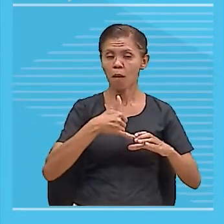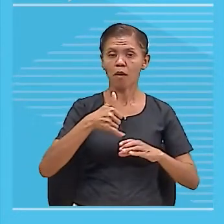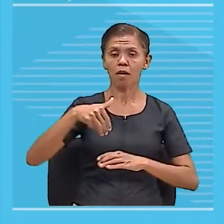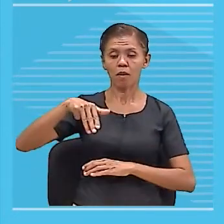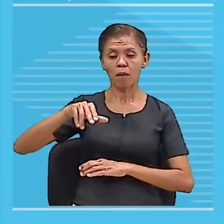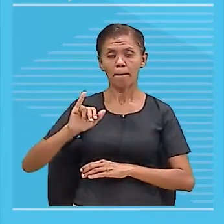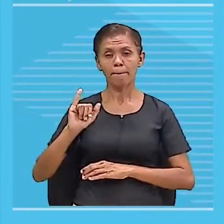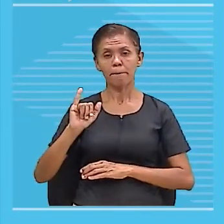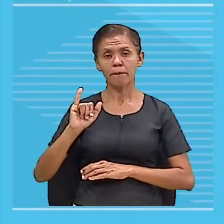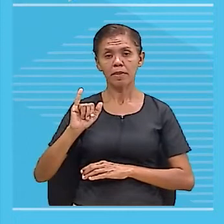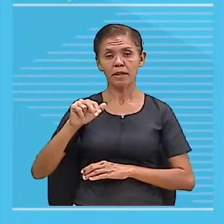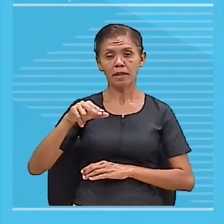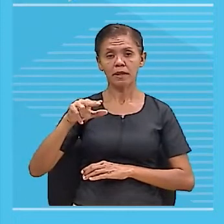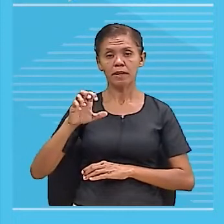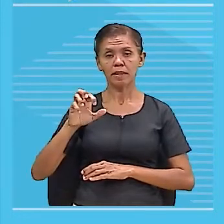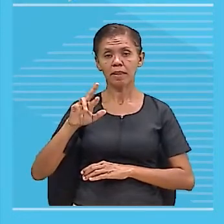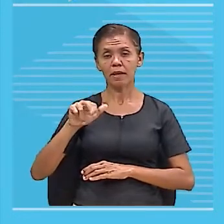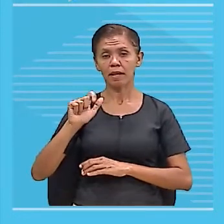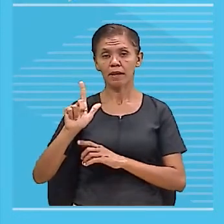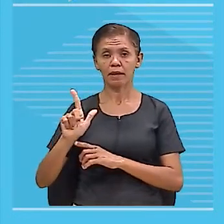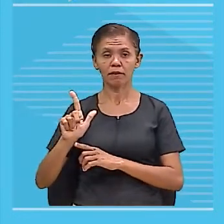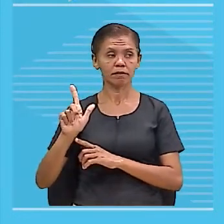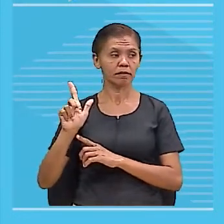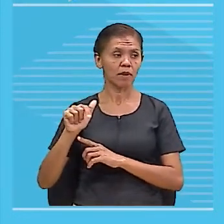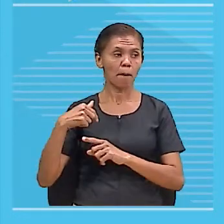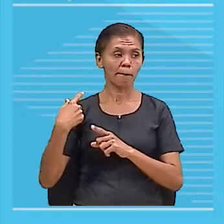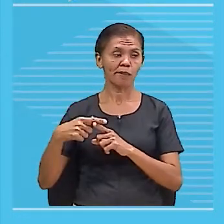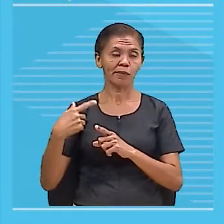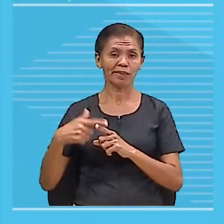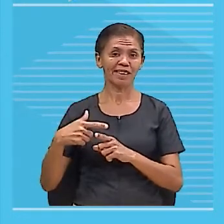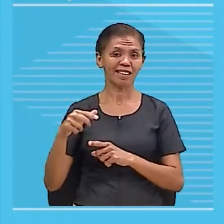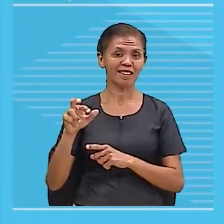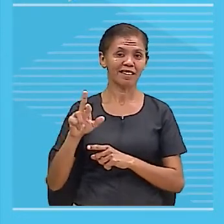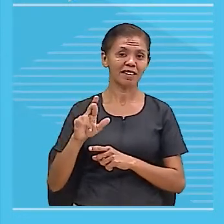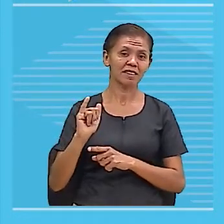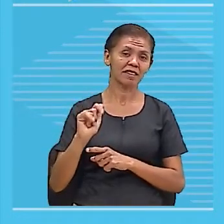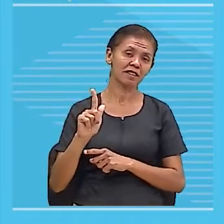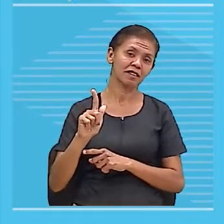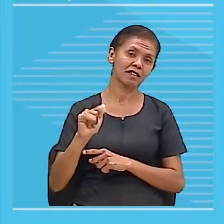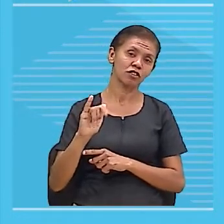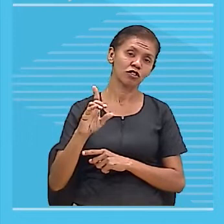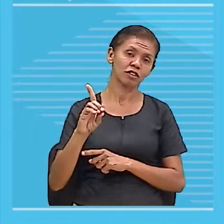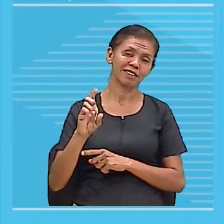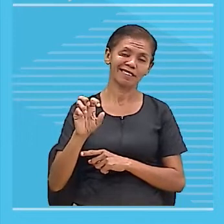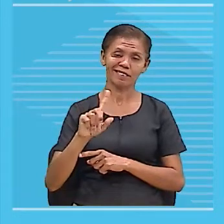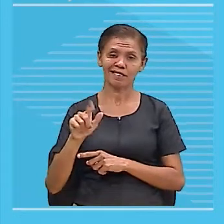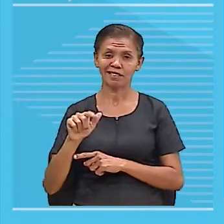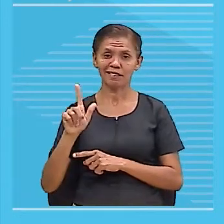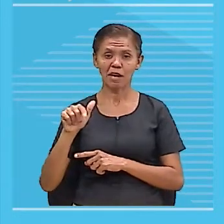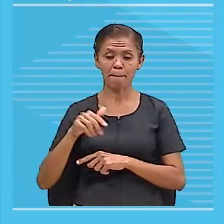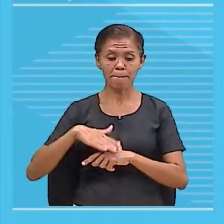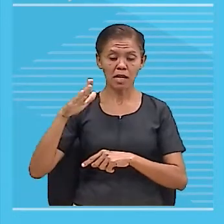porque a rigidez dielétrica dele é a mais alta. O menor seria o